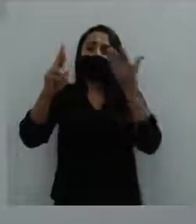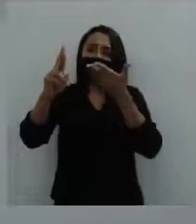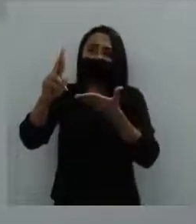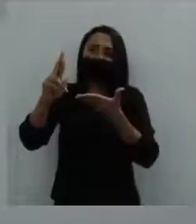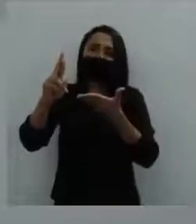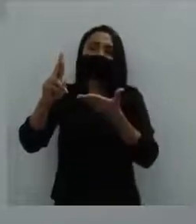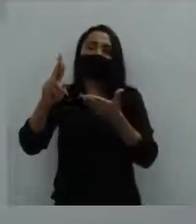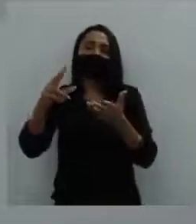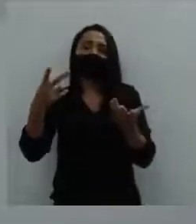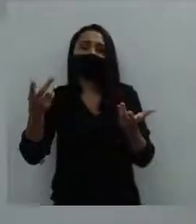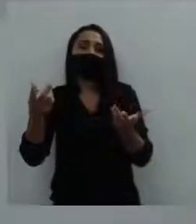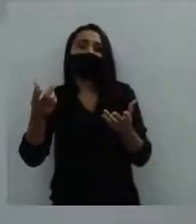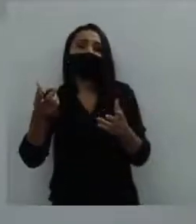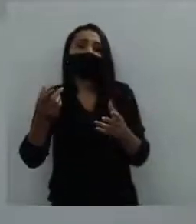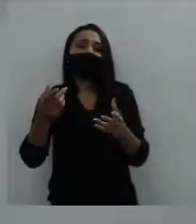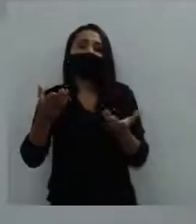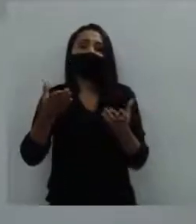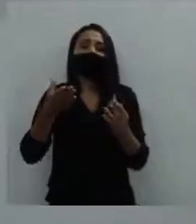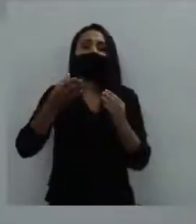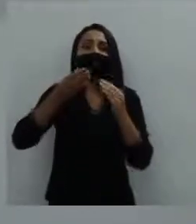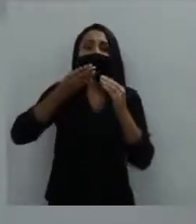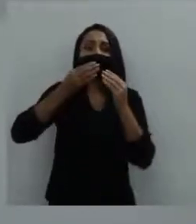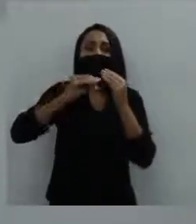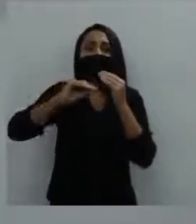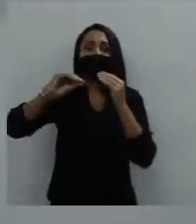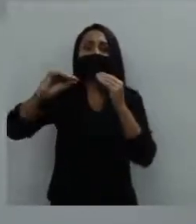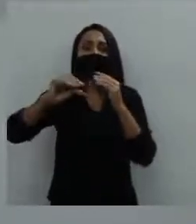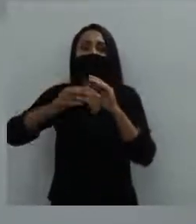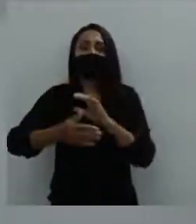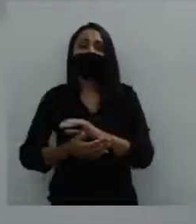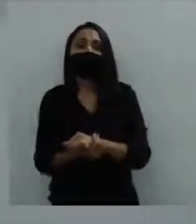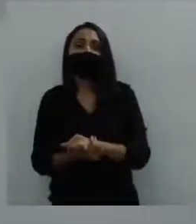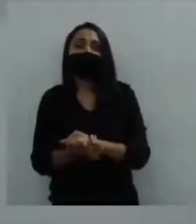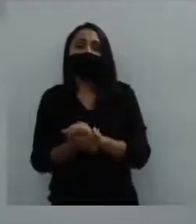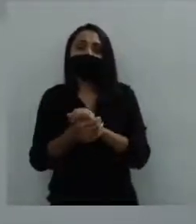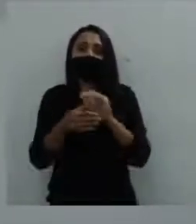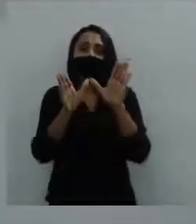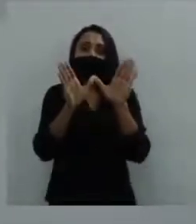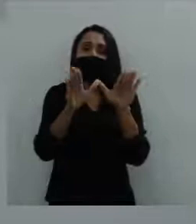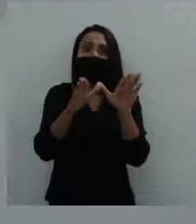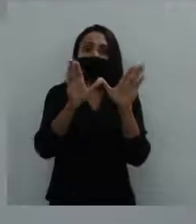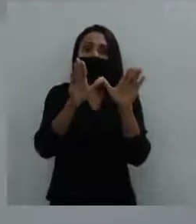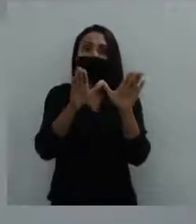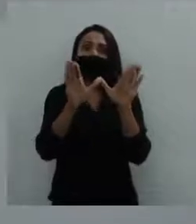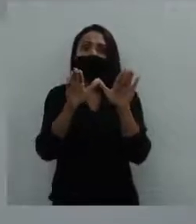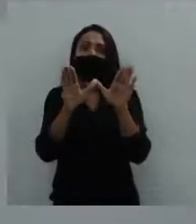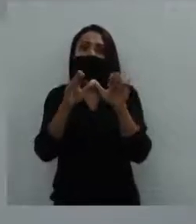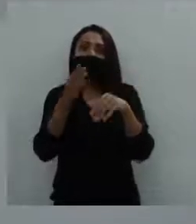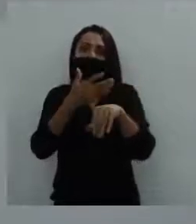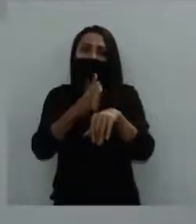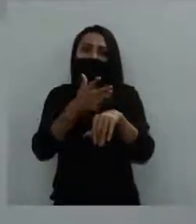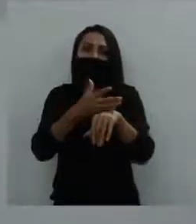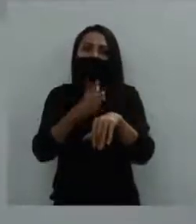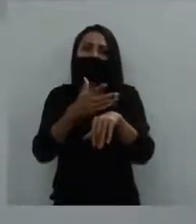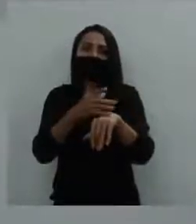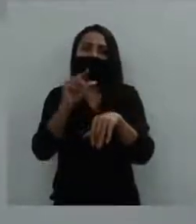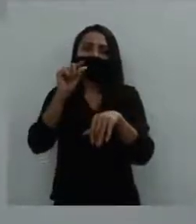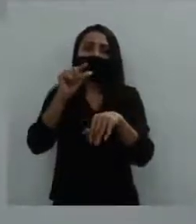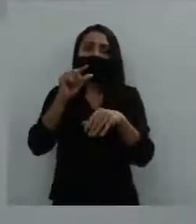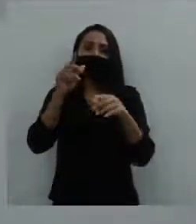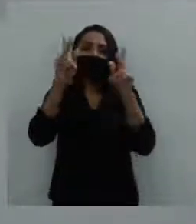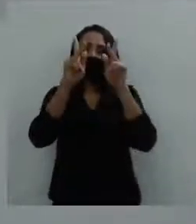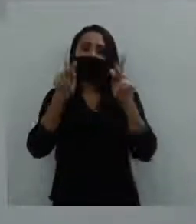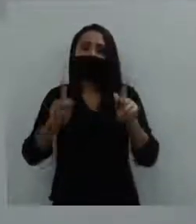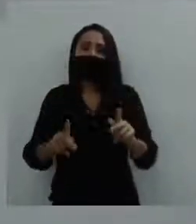a raposa pode simbolizar traição, a pomba branca, a paz, a cobra também muitas